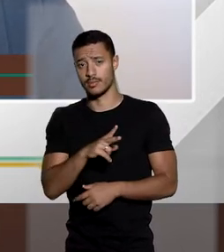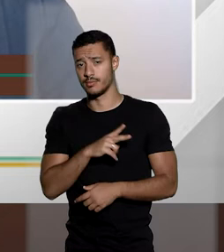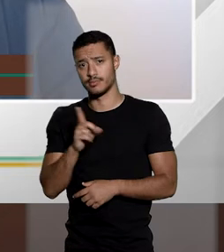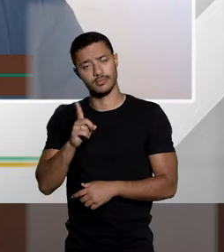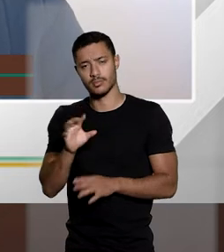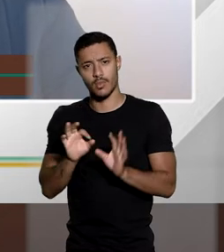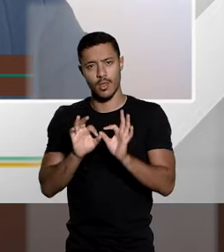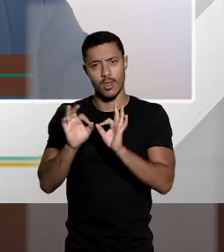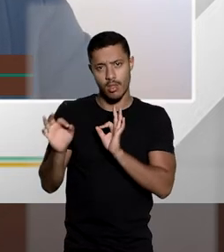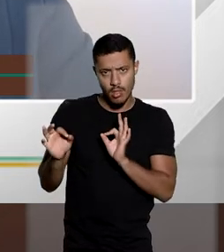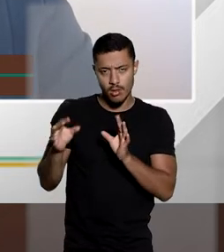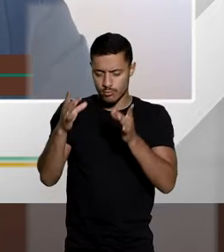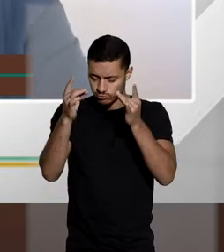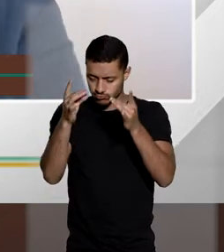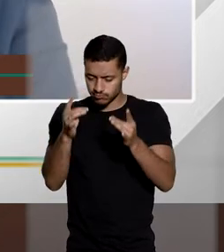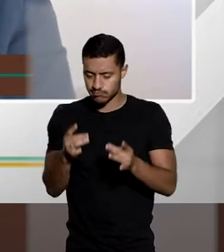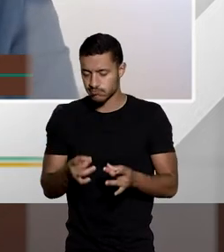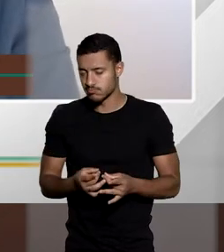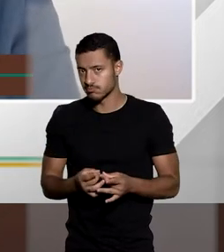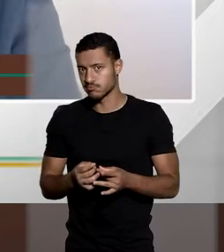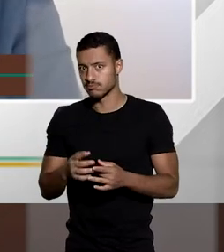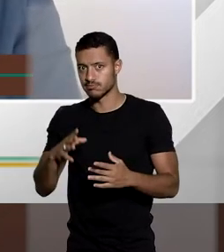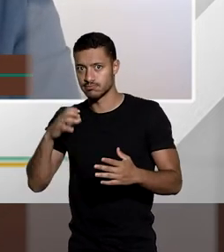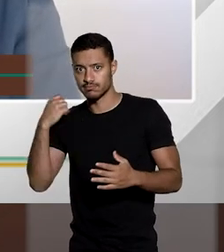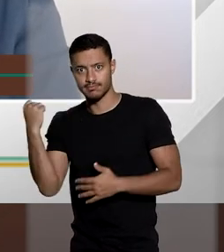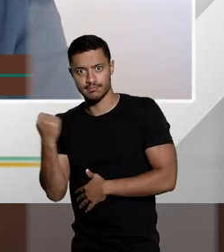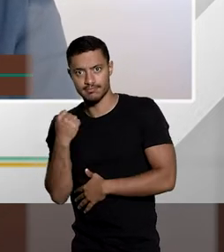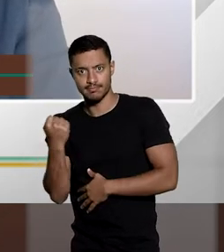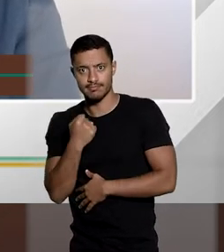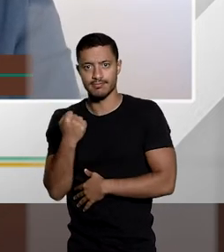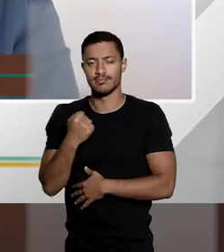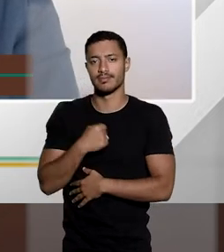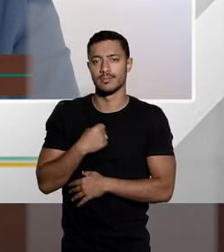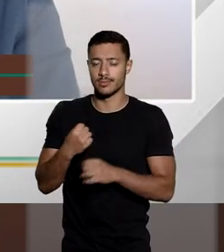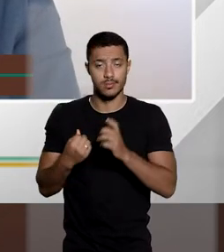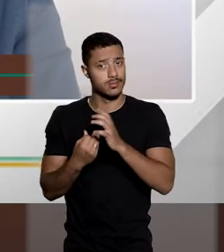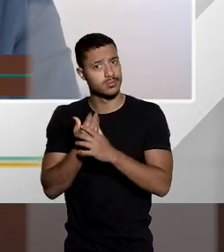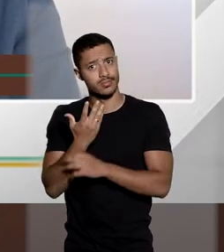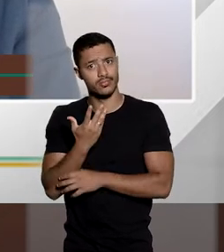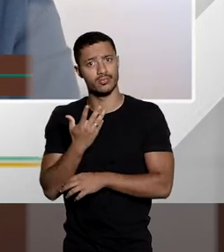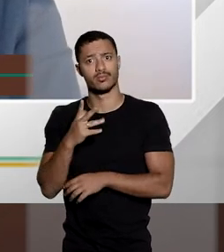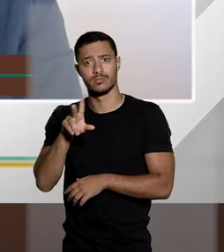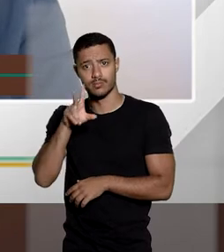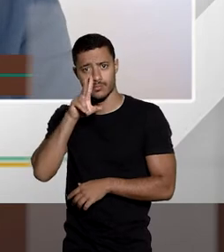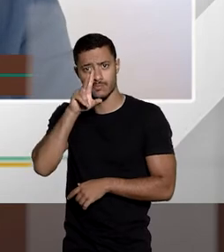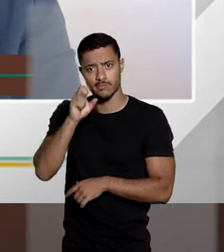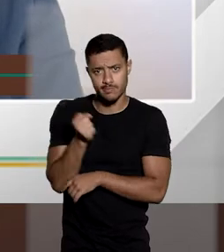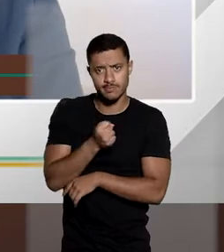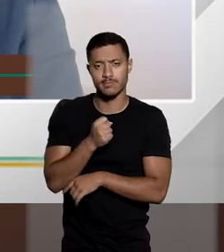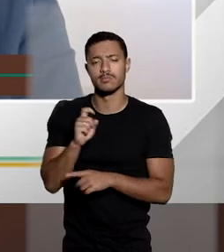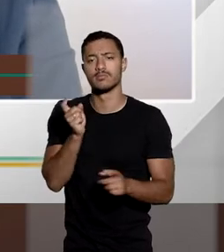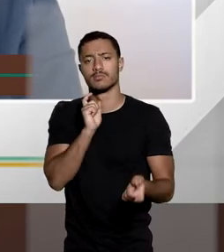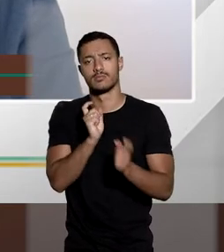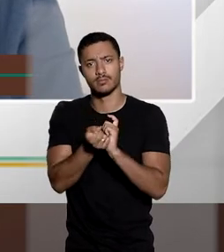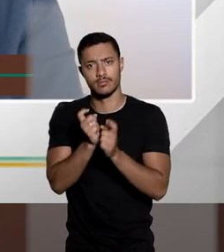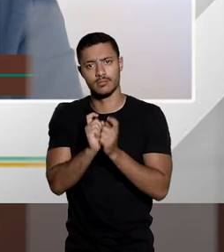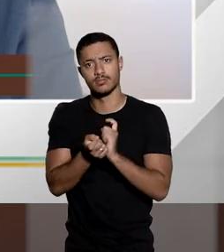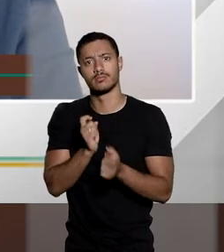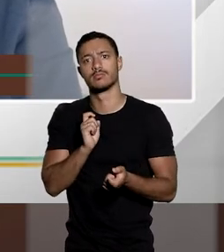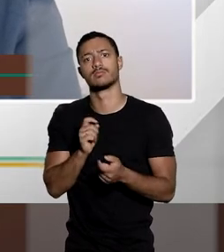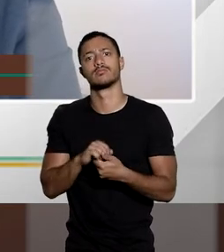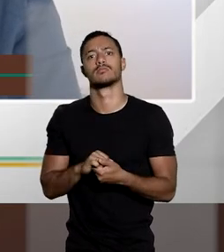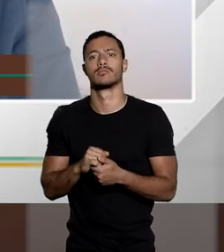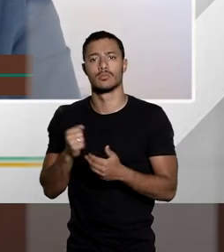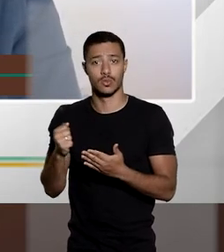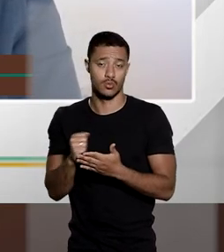não obstante essa característica de exorbitância da qual emerge essa supremacia da administração no manejo